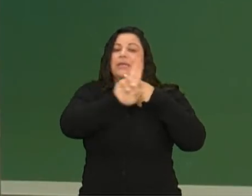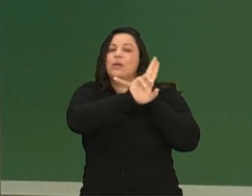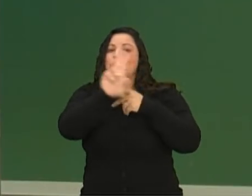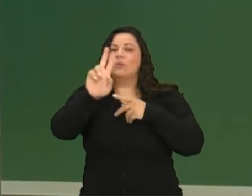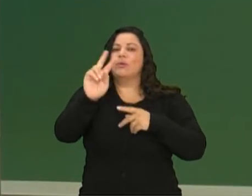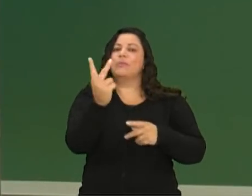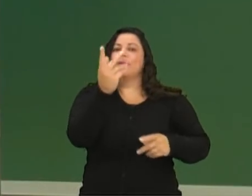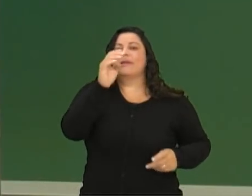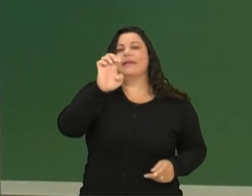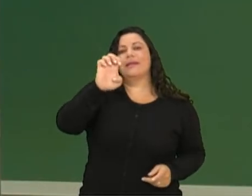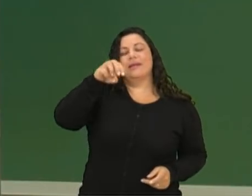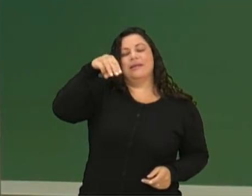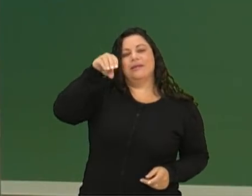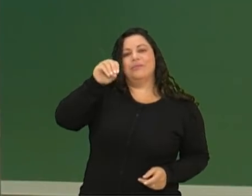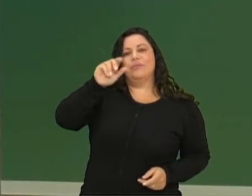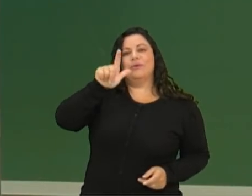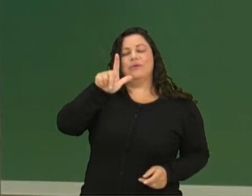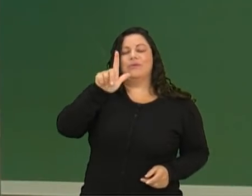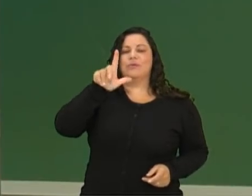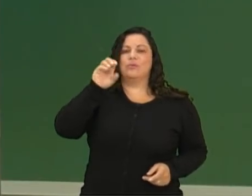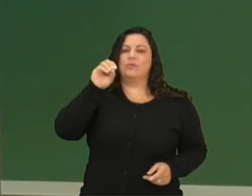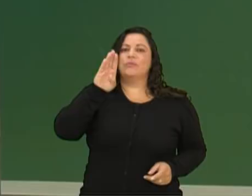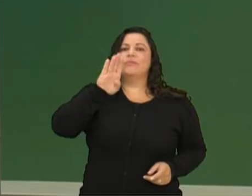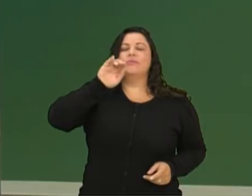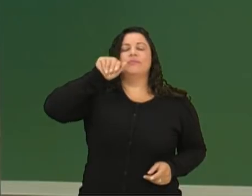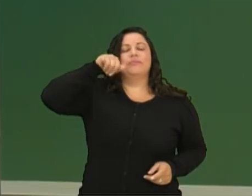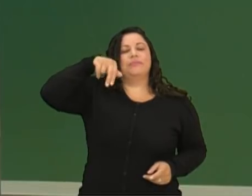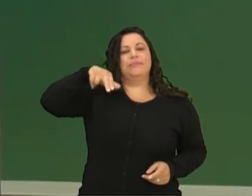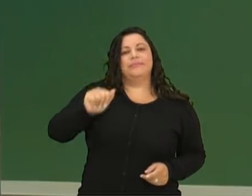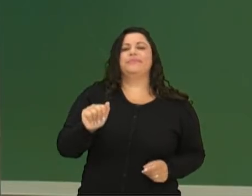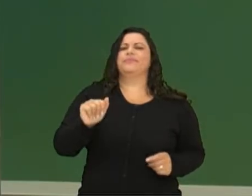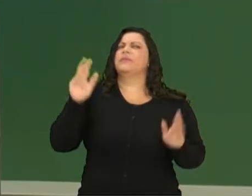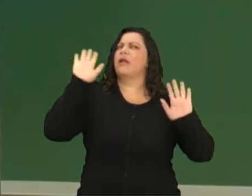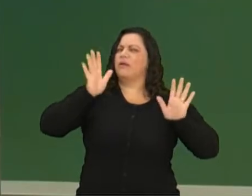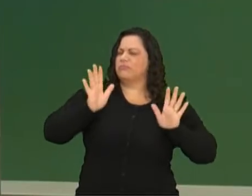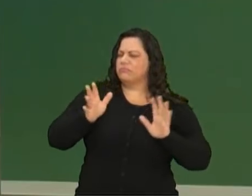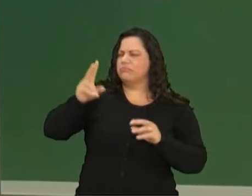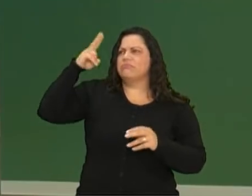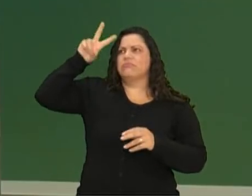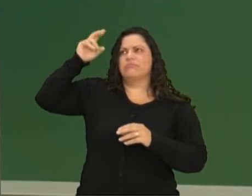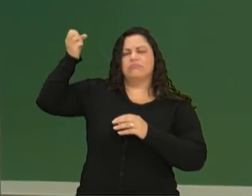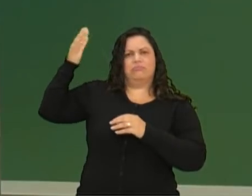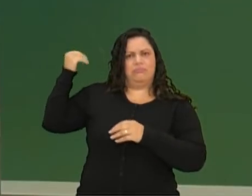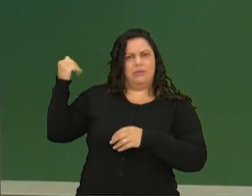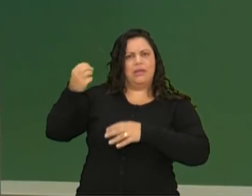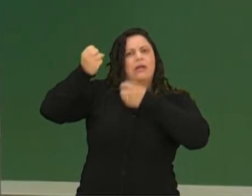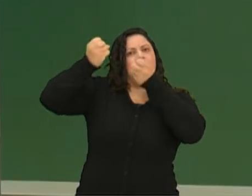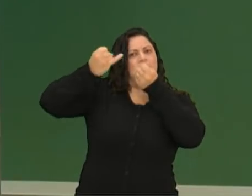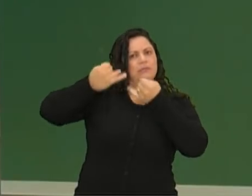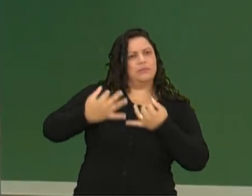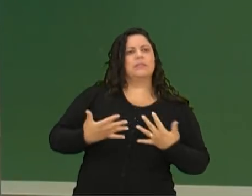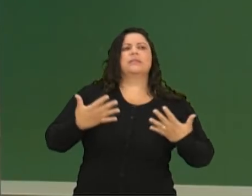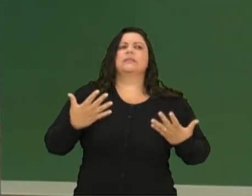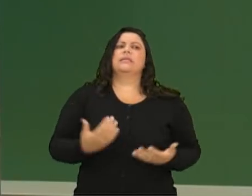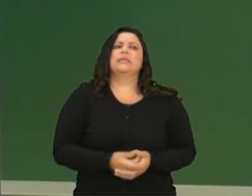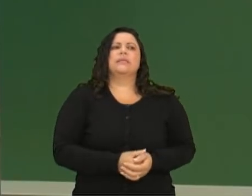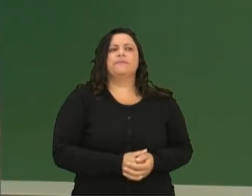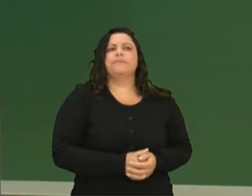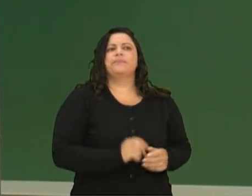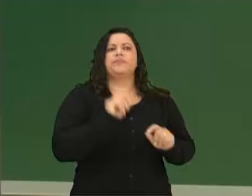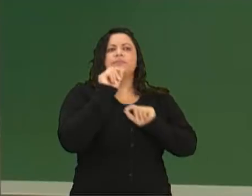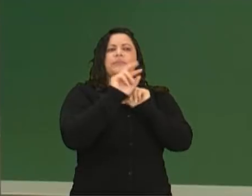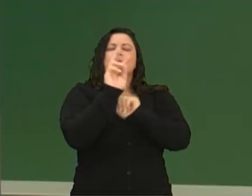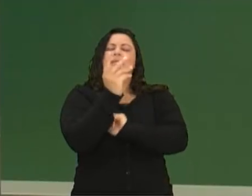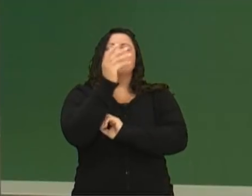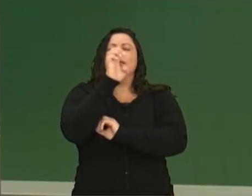hemoglobina. Nós falamos sobre a hemoglobina na nossa aula de proteínas, estão lembrados? Então, olha só, a